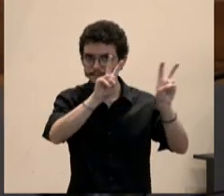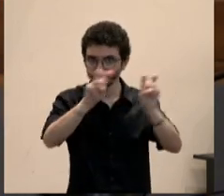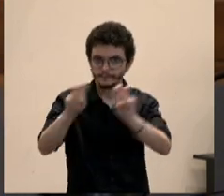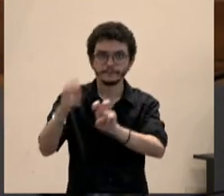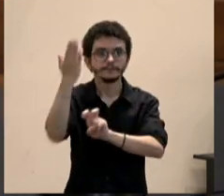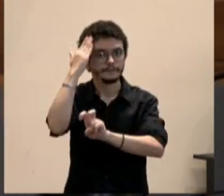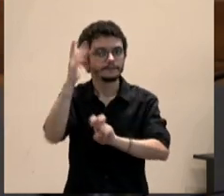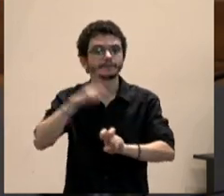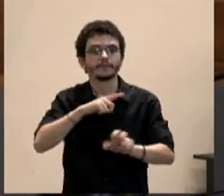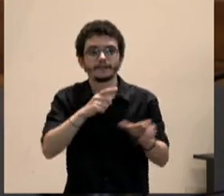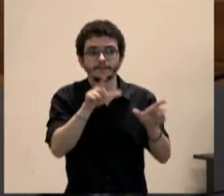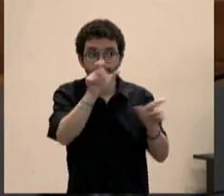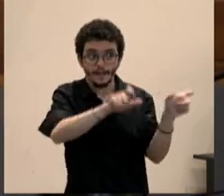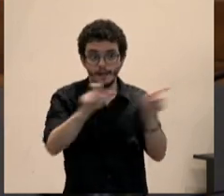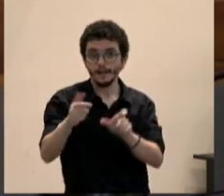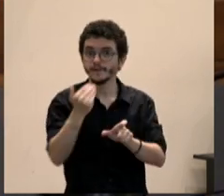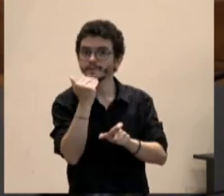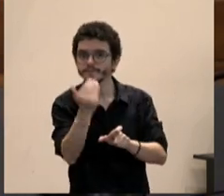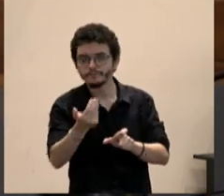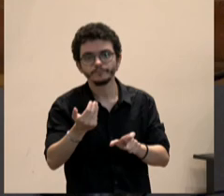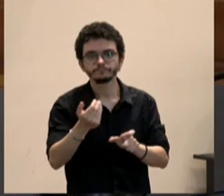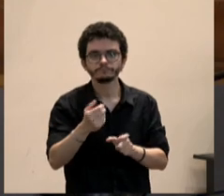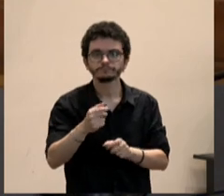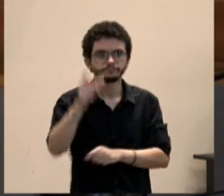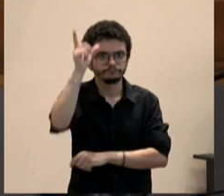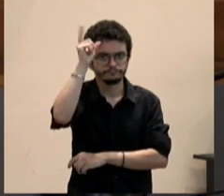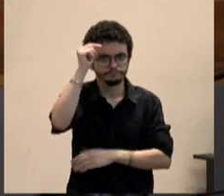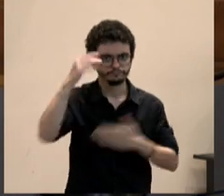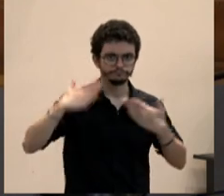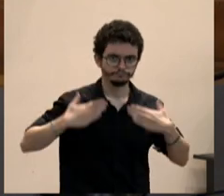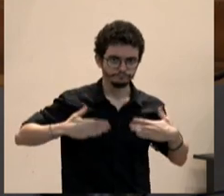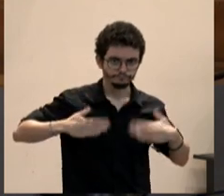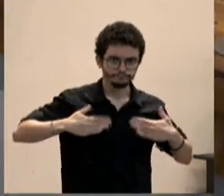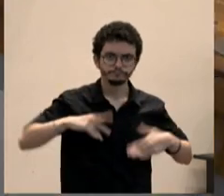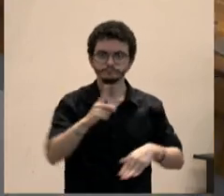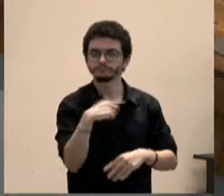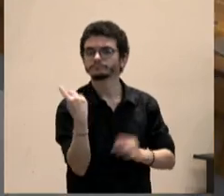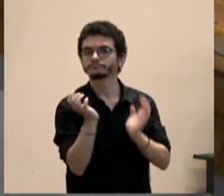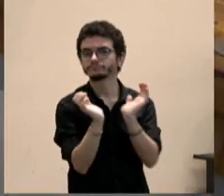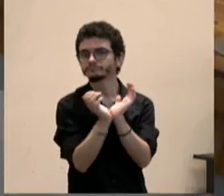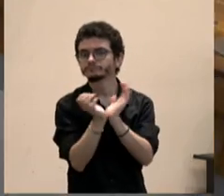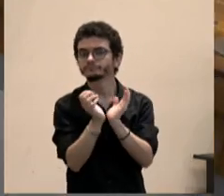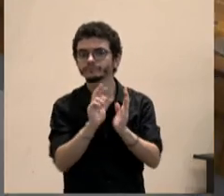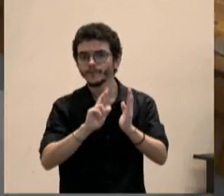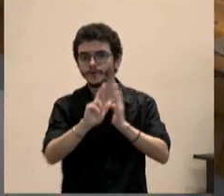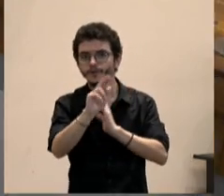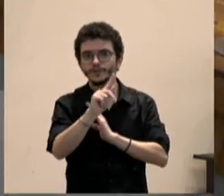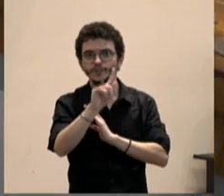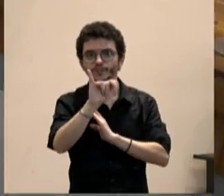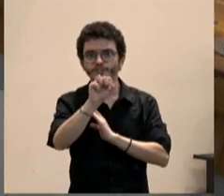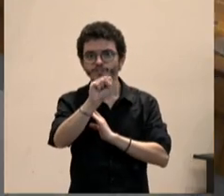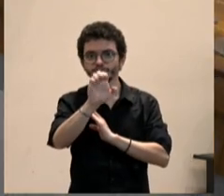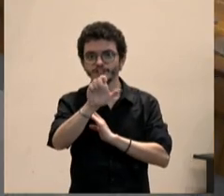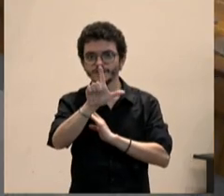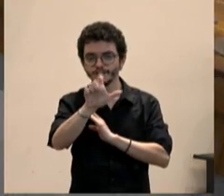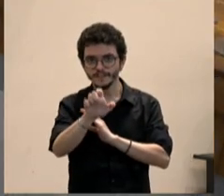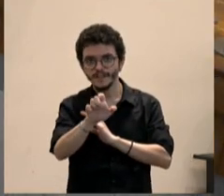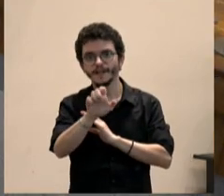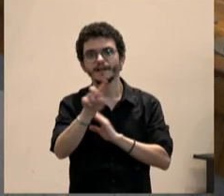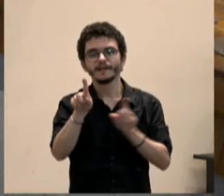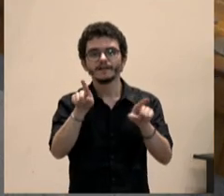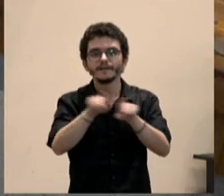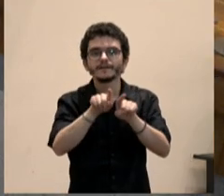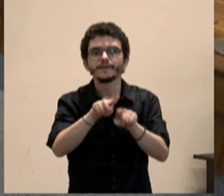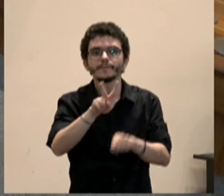gente pedindo, tá? Fiquem tranquilos. A nossa equipe, em nome da Gisele, do Vitor, que está aqui,